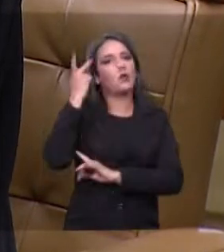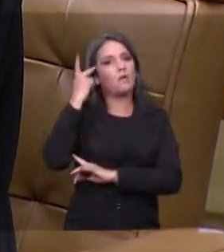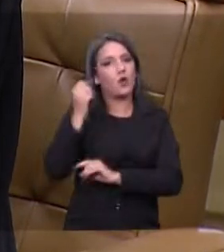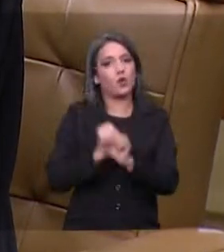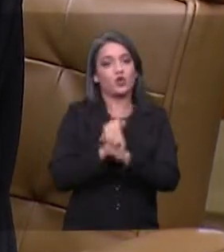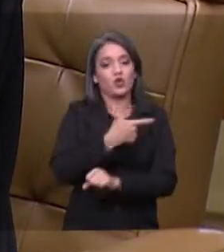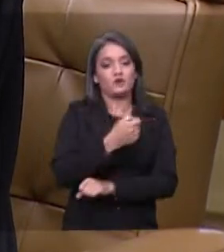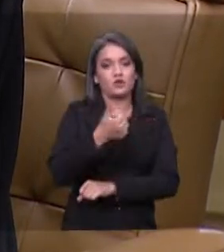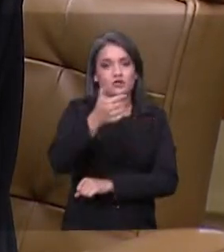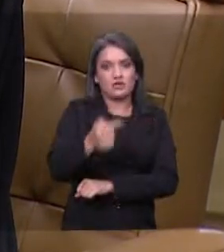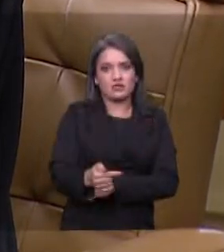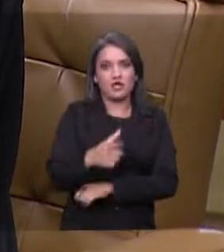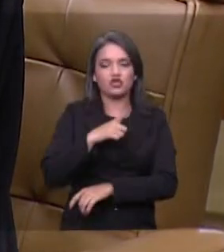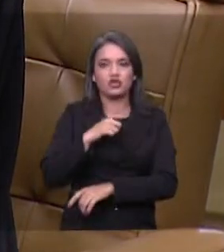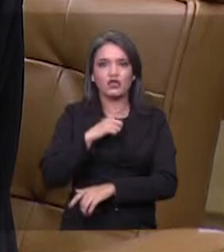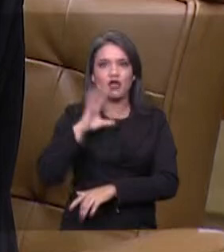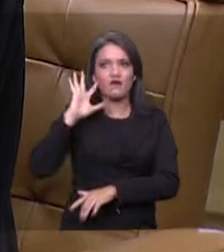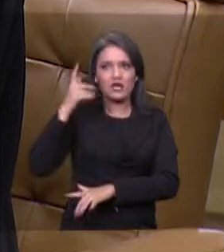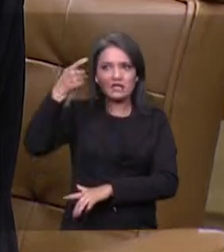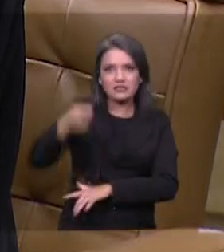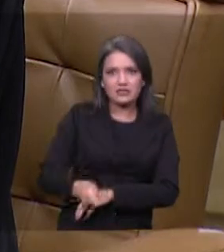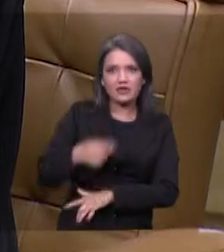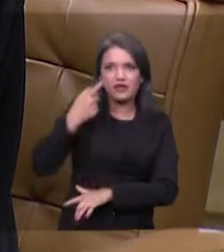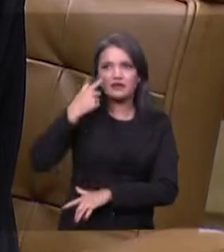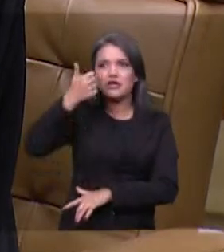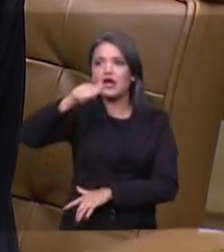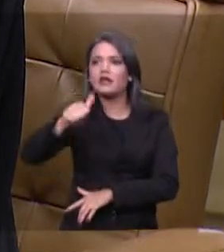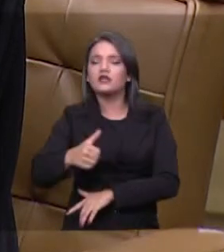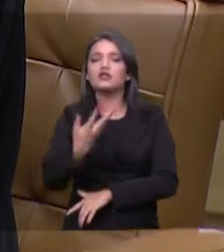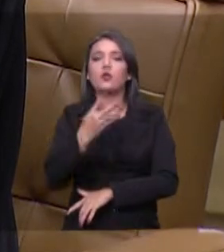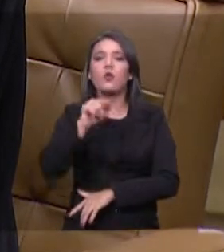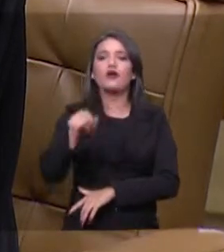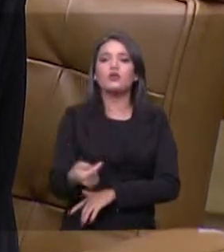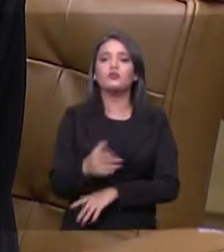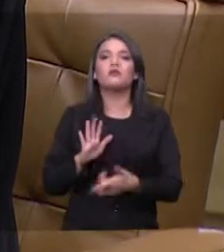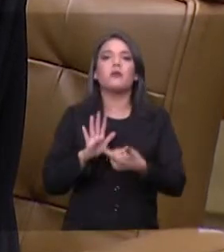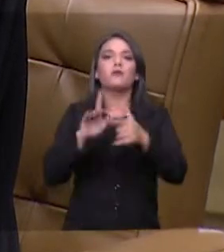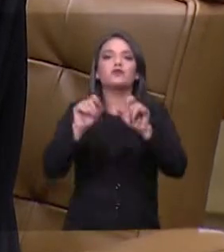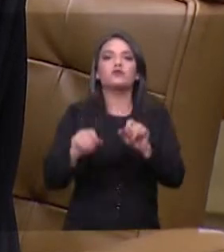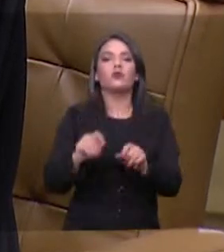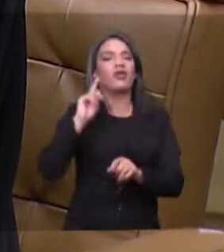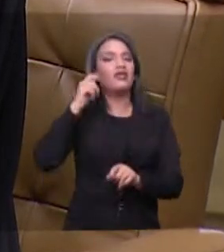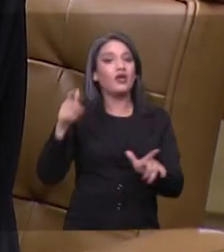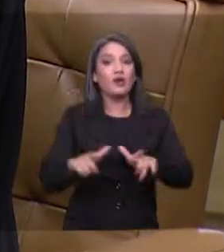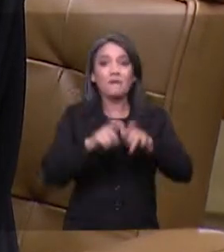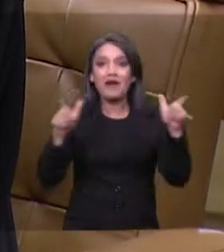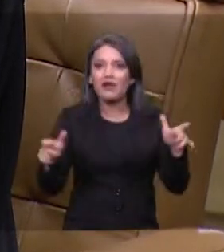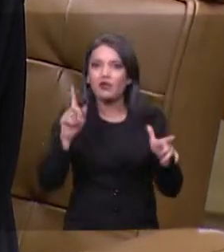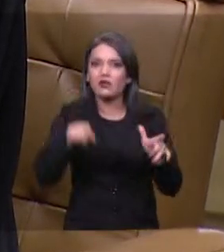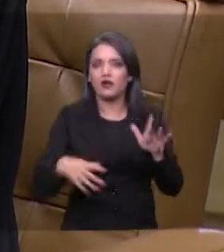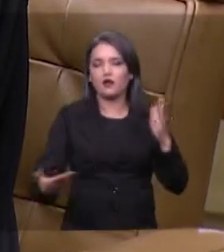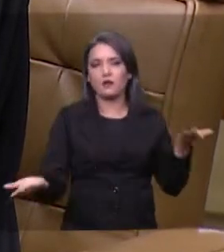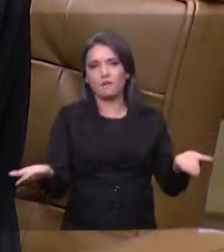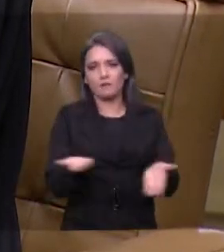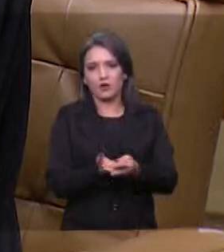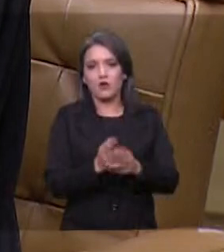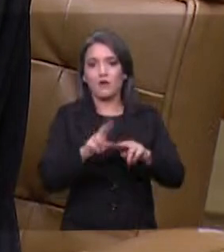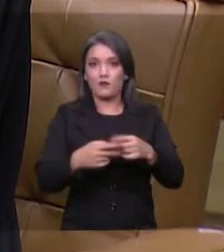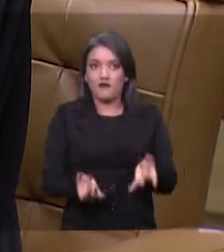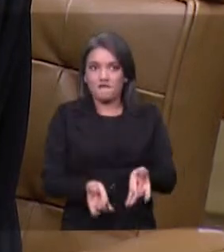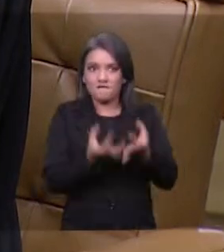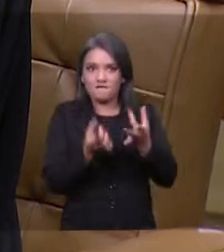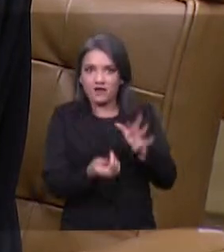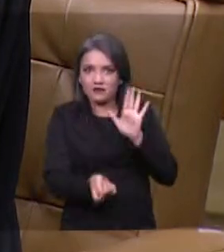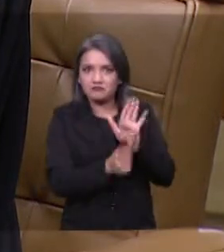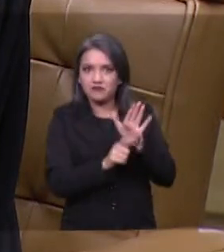analisou 4 mil sentenças e mostrou que os negros, de maneira geral, eram processados por tráfico com